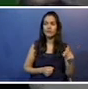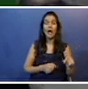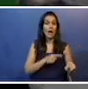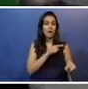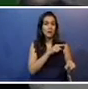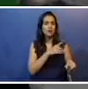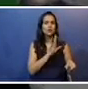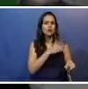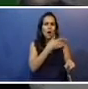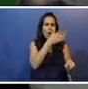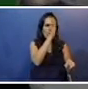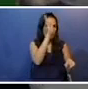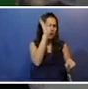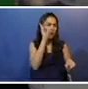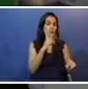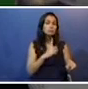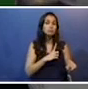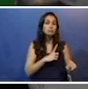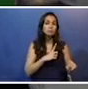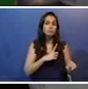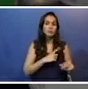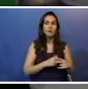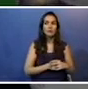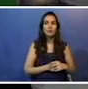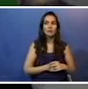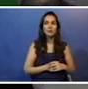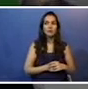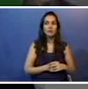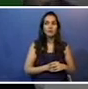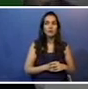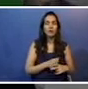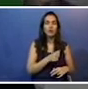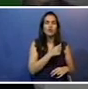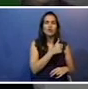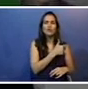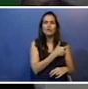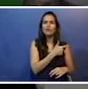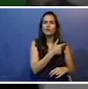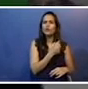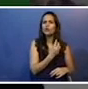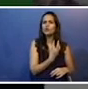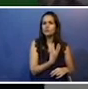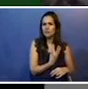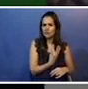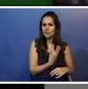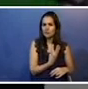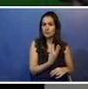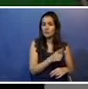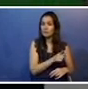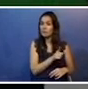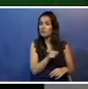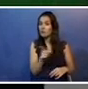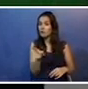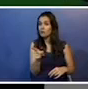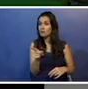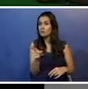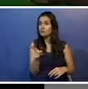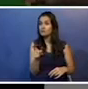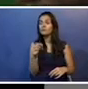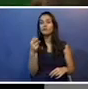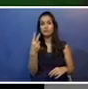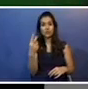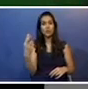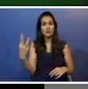aqui na numeração romana já tem, olha. 10 mais 3, 23. Então, vamos colocar